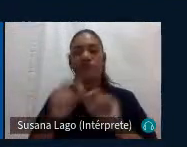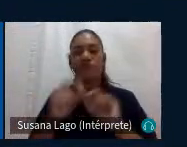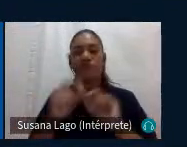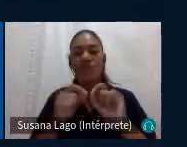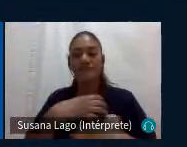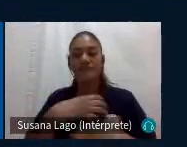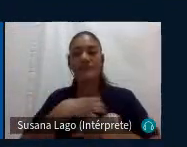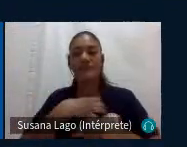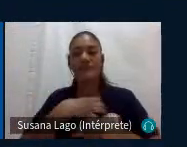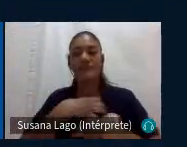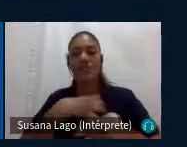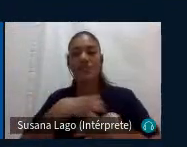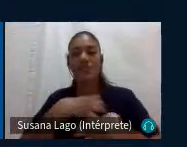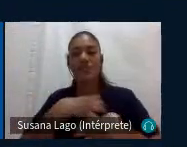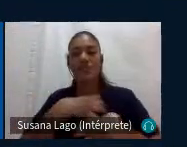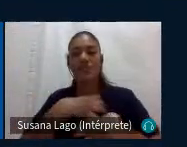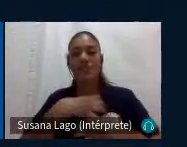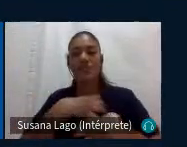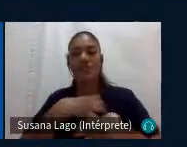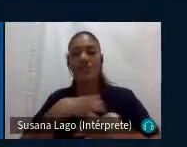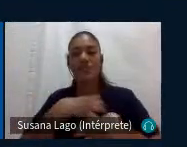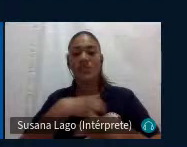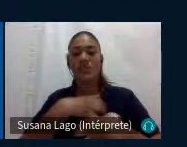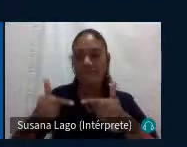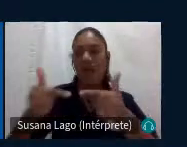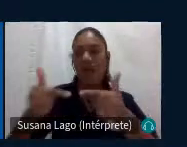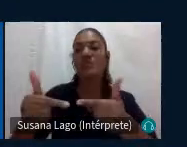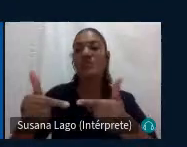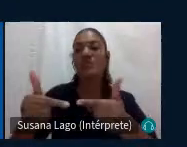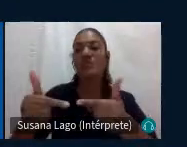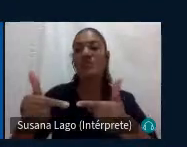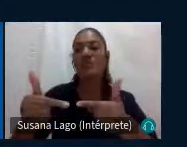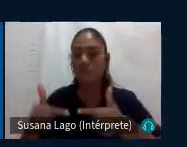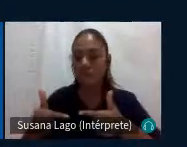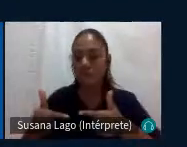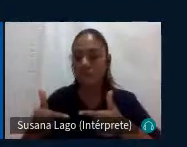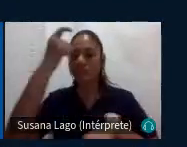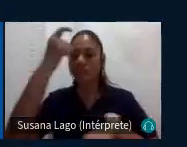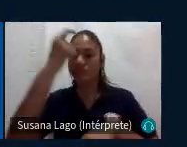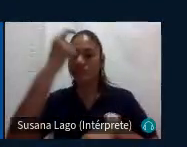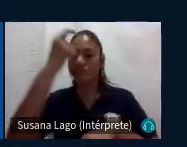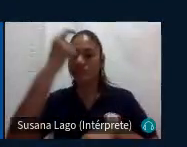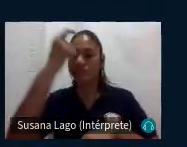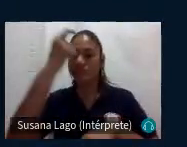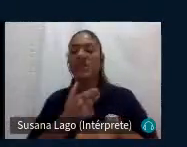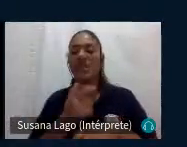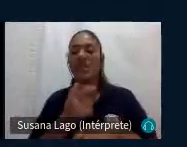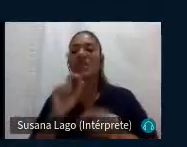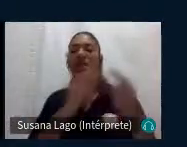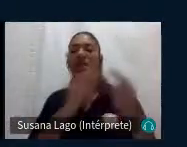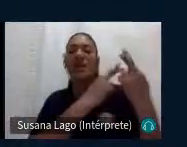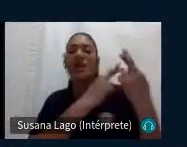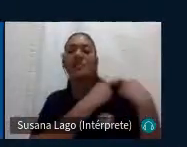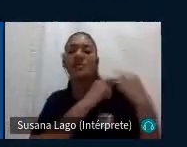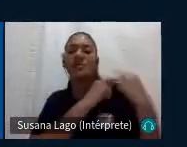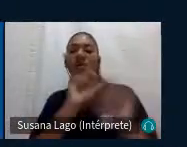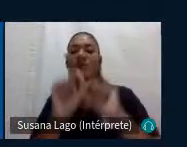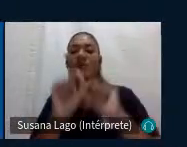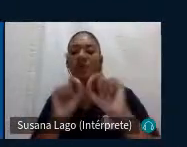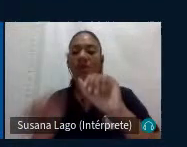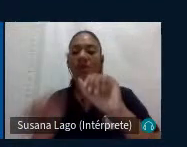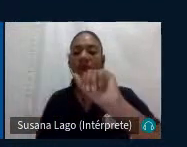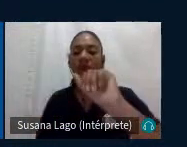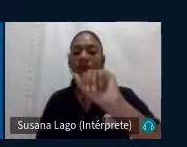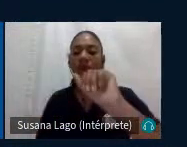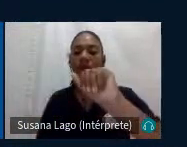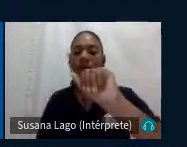é uma ação, eu gosto de falar que é uma ação física visível, são os atuadores. Os atuadores, eles